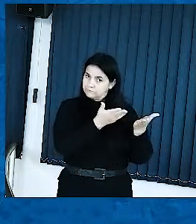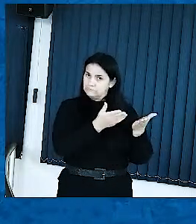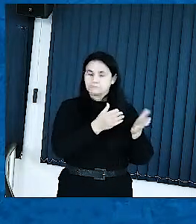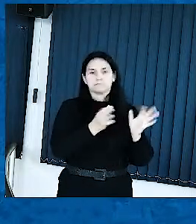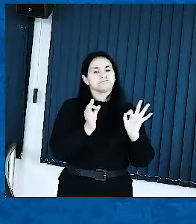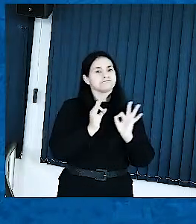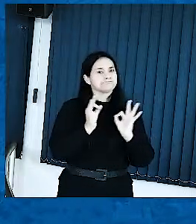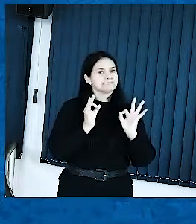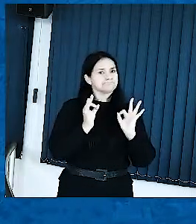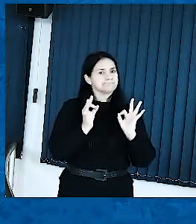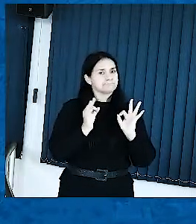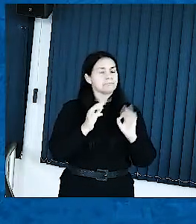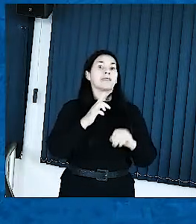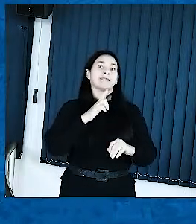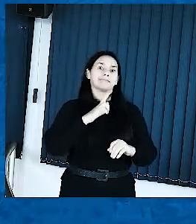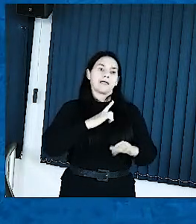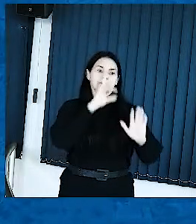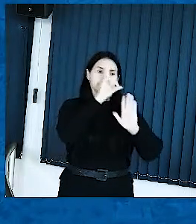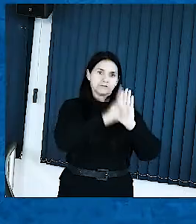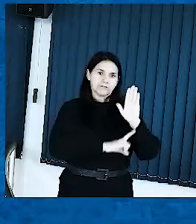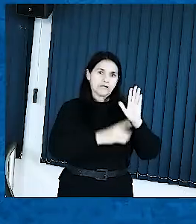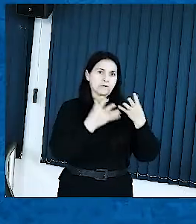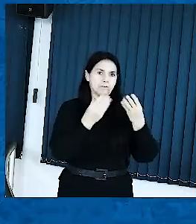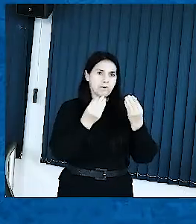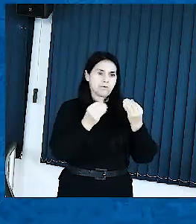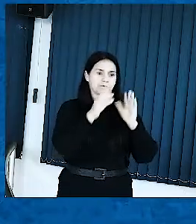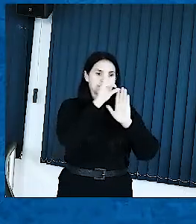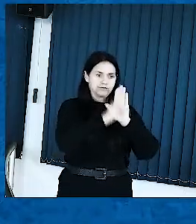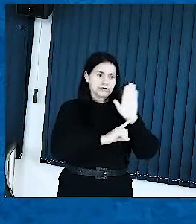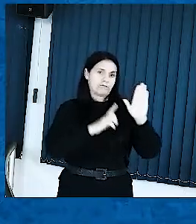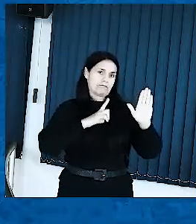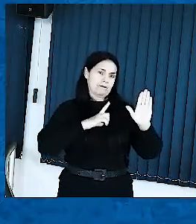Então, tem direitos, tem muitos direitos,